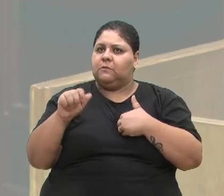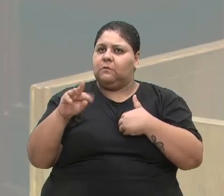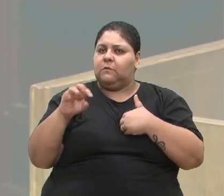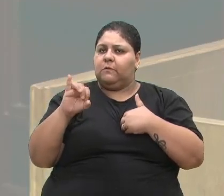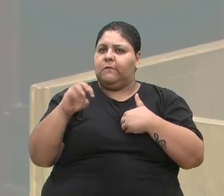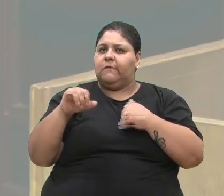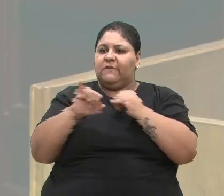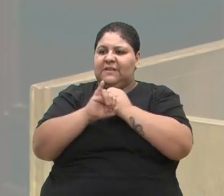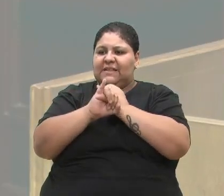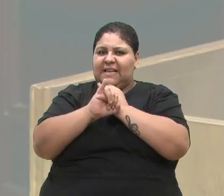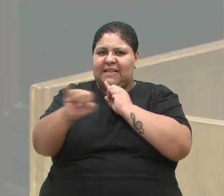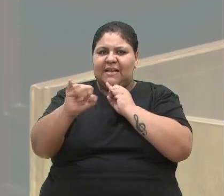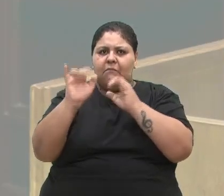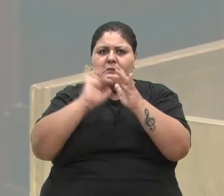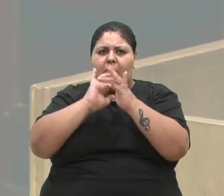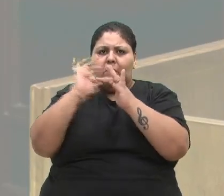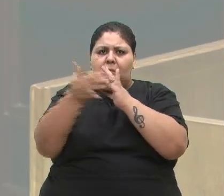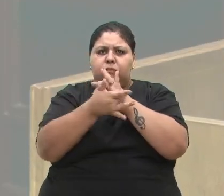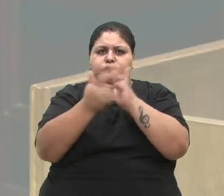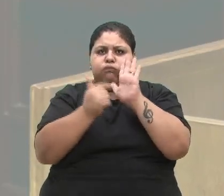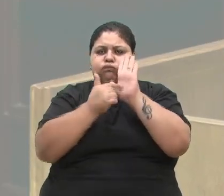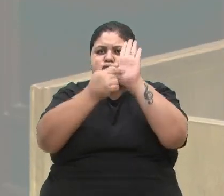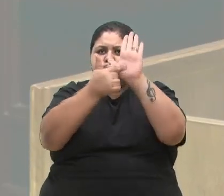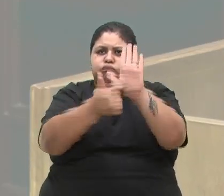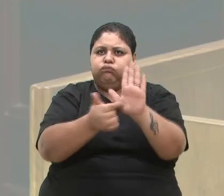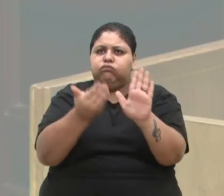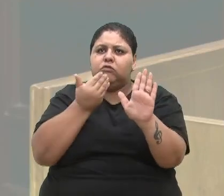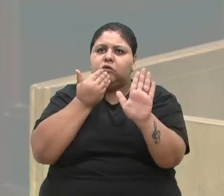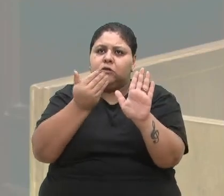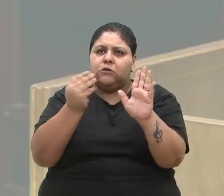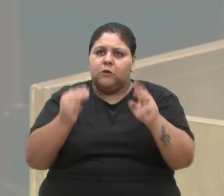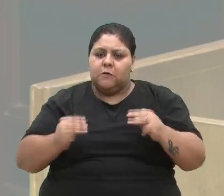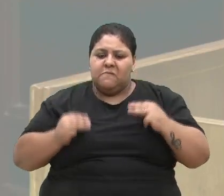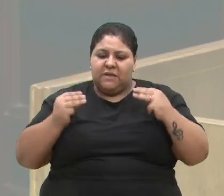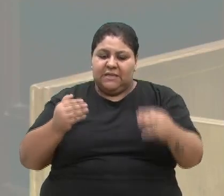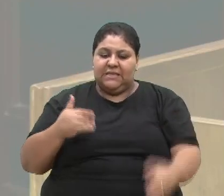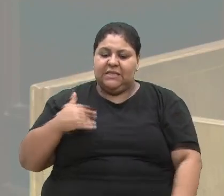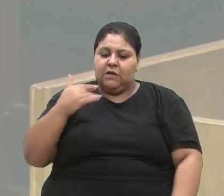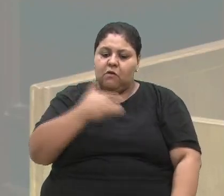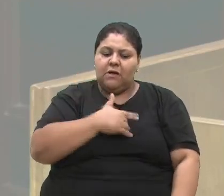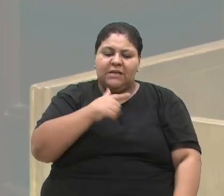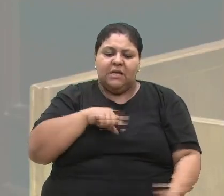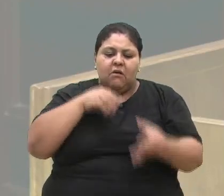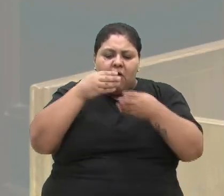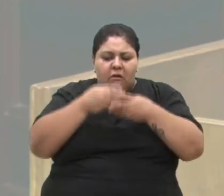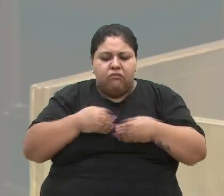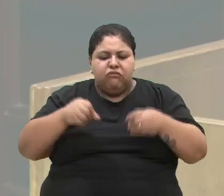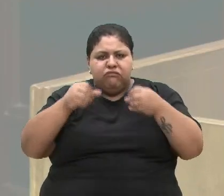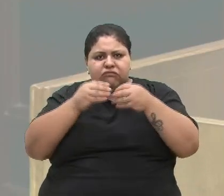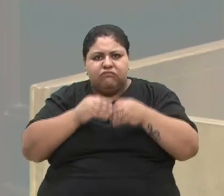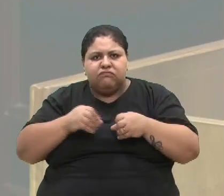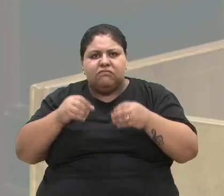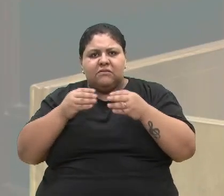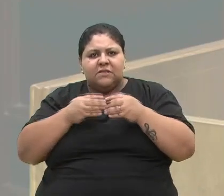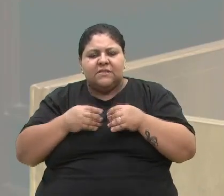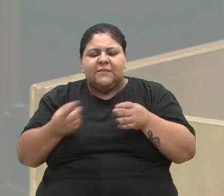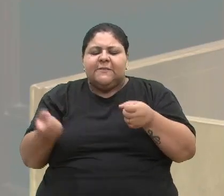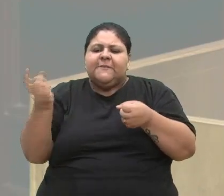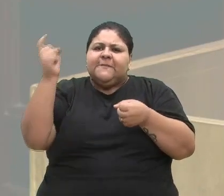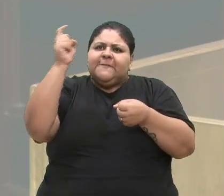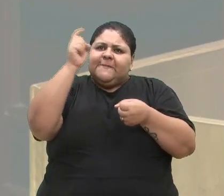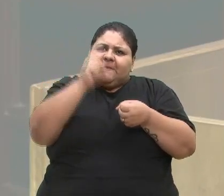divulgando e pedindo, né, para que a nossa ministra da Saúde tenha sensibilidade e retorne este